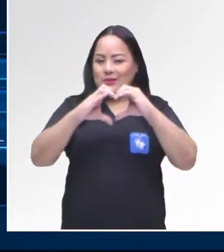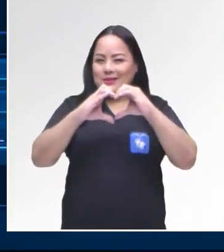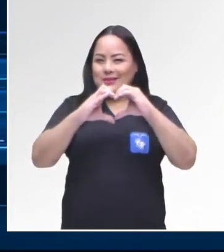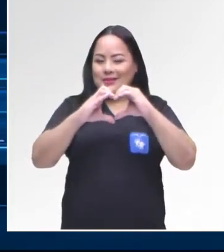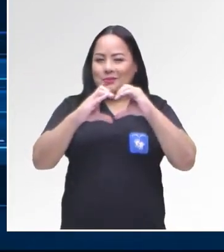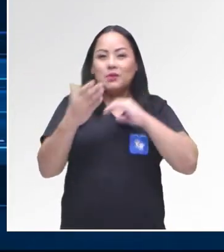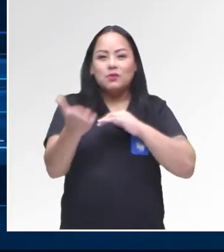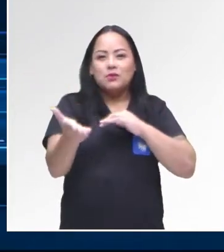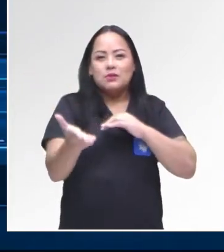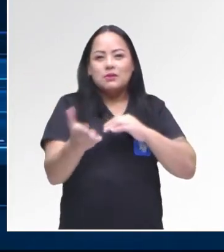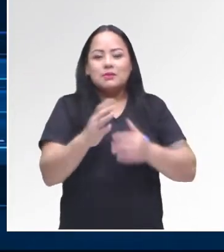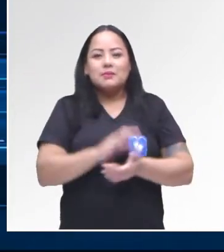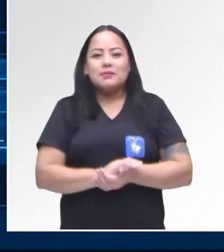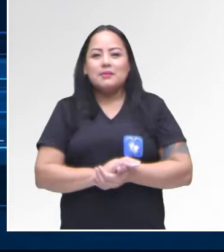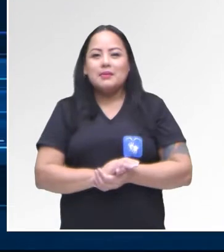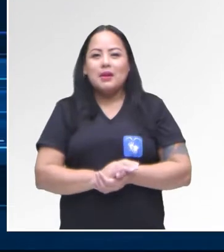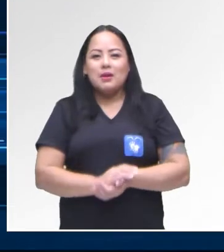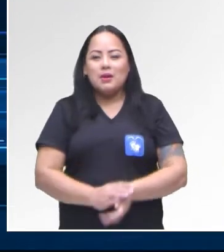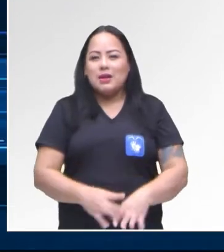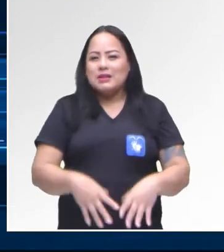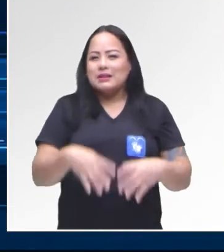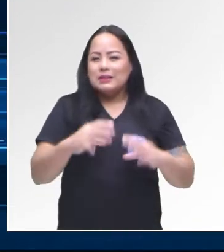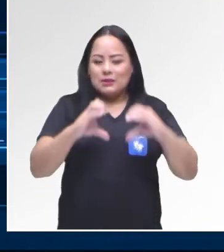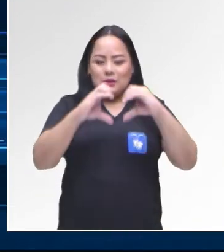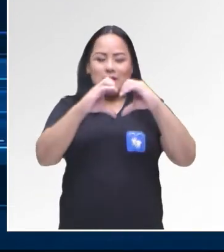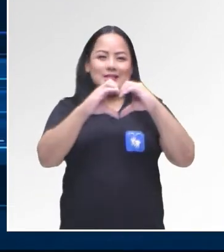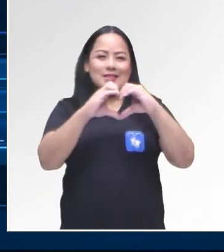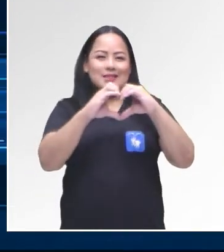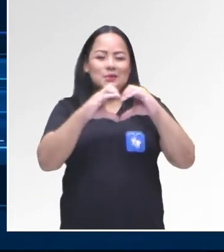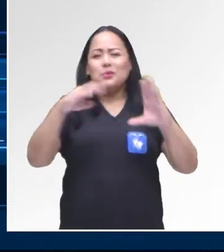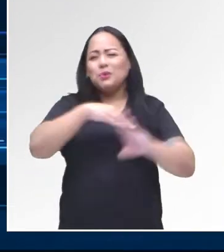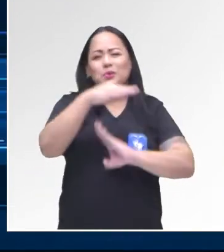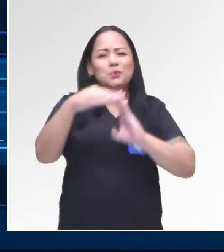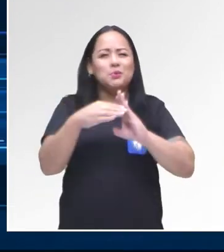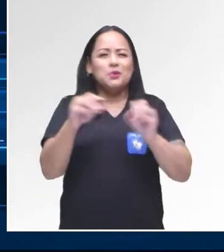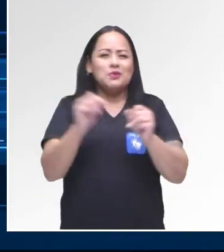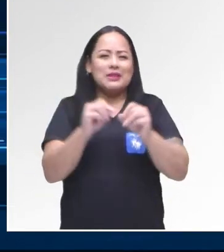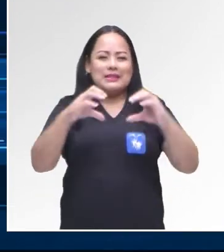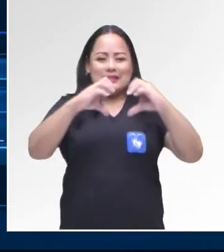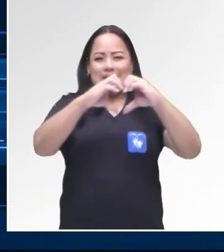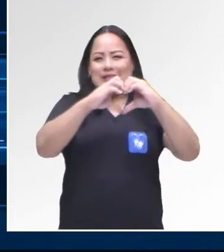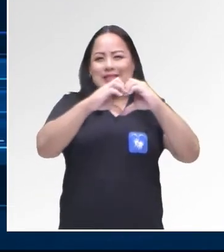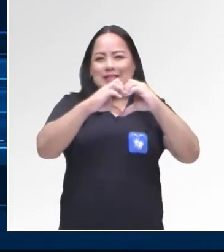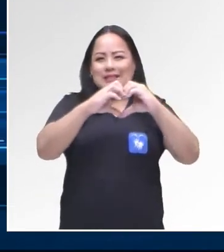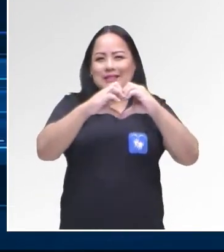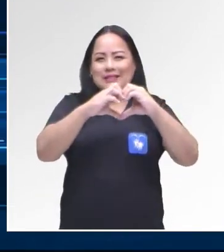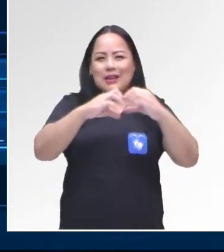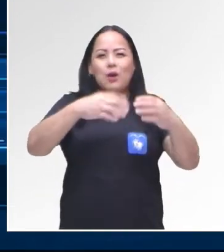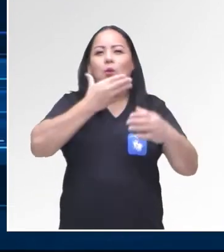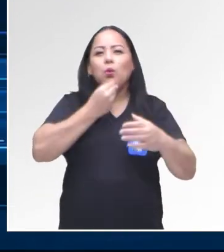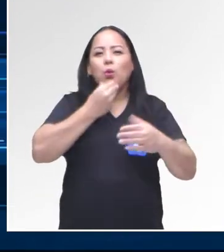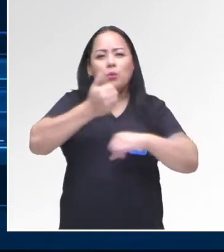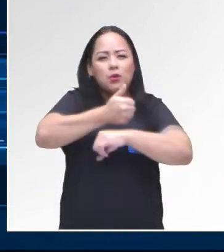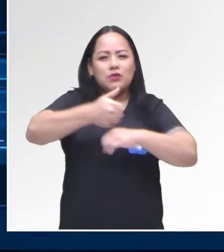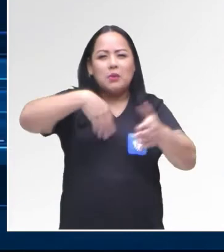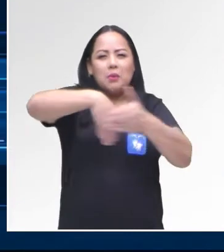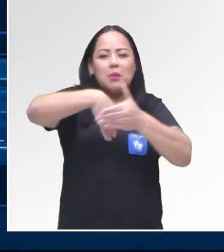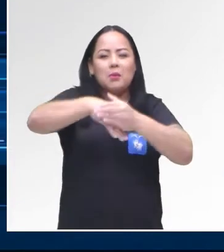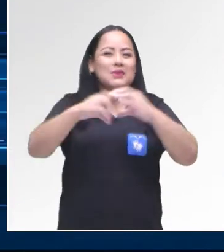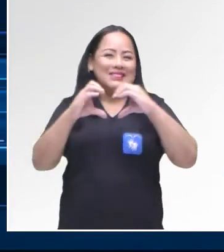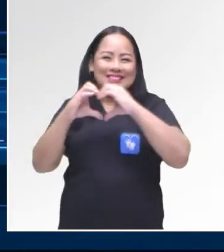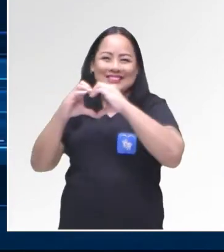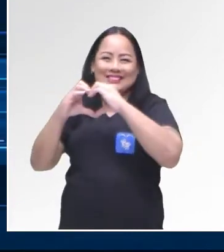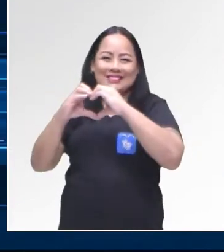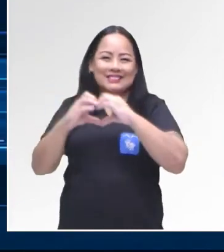você, e hoje está muito na moda, né, o famoso coraçãozinho, jogador faz o coraçãozinho, né,